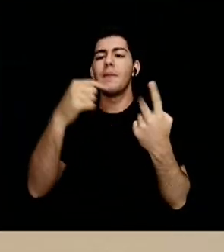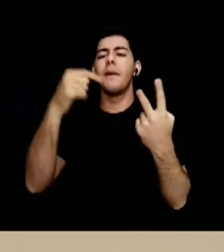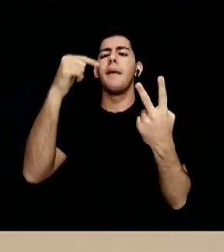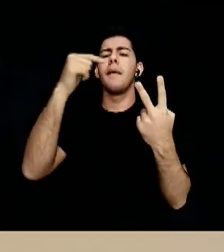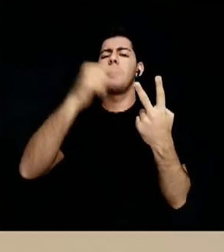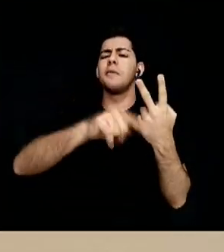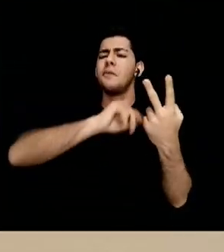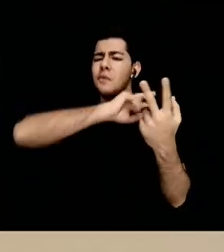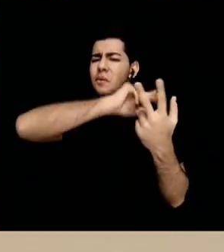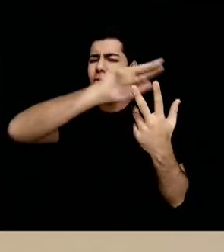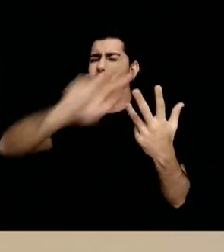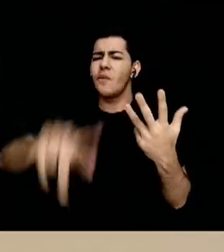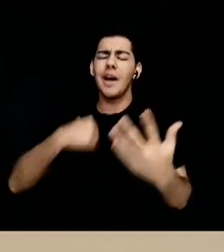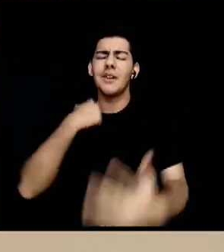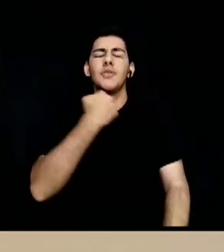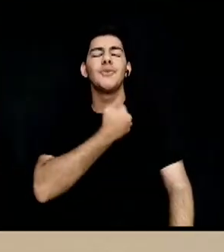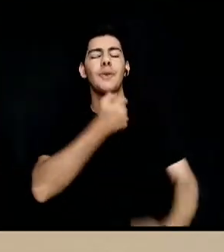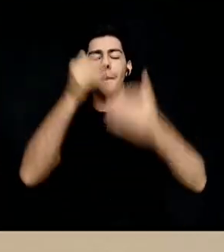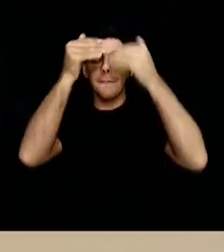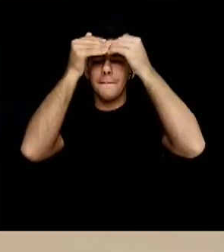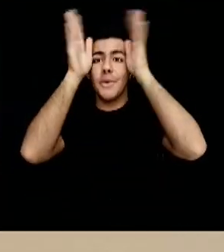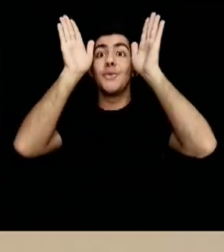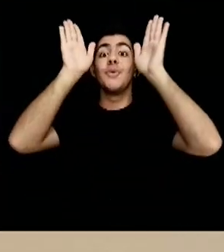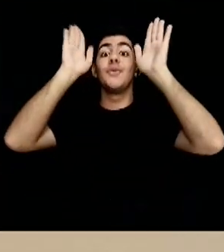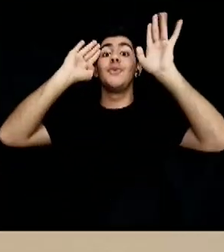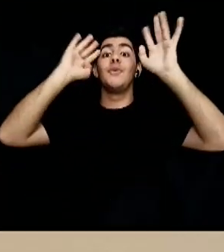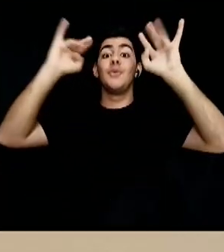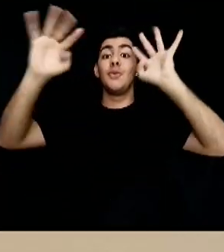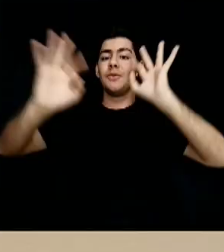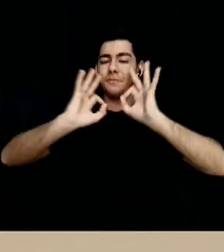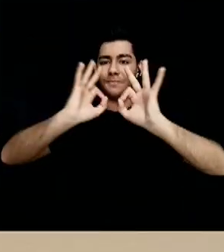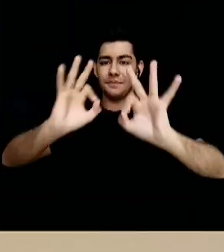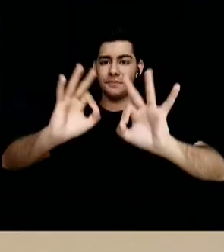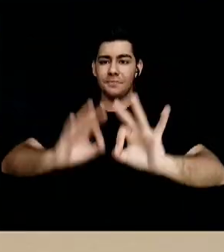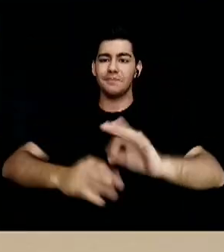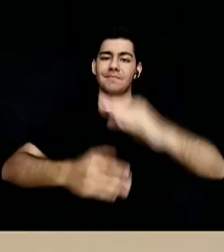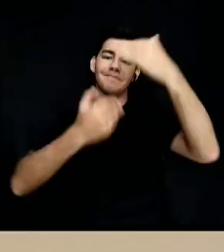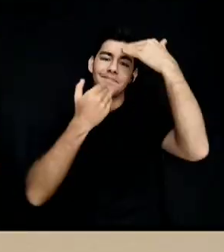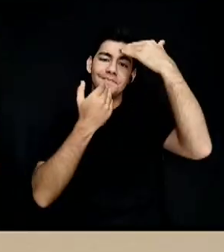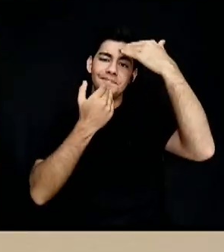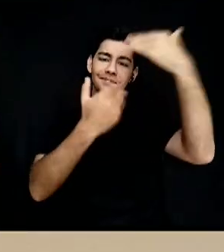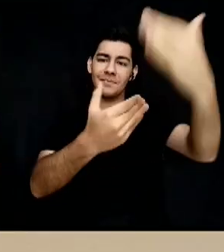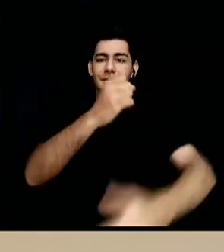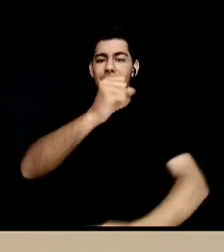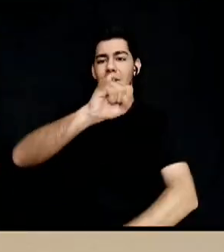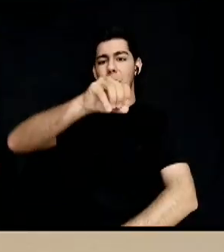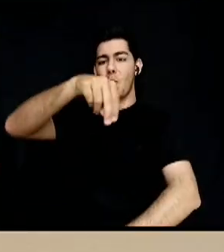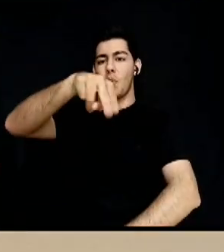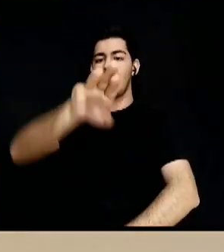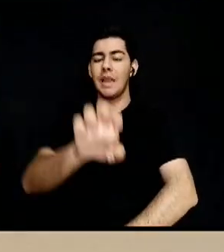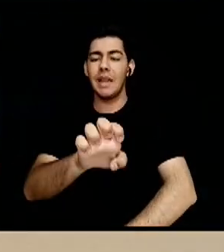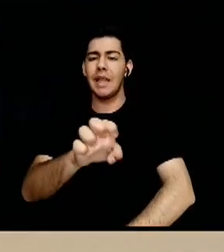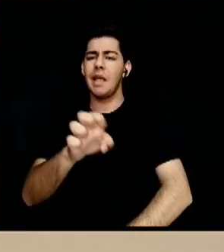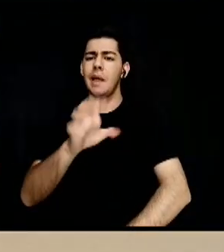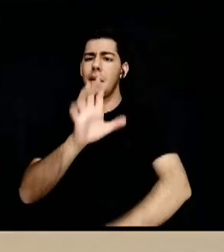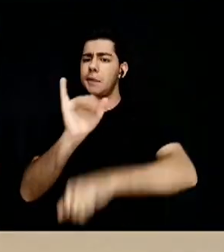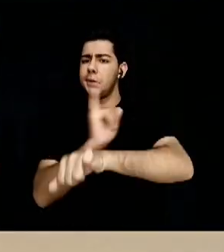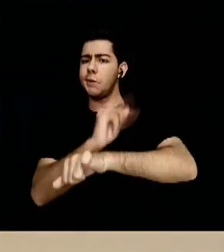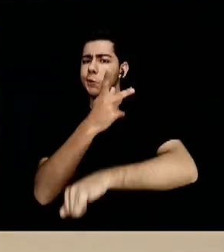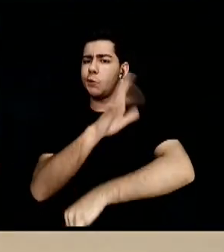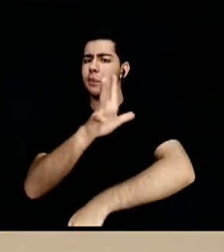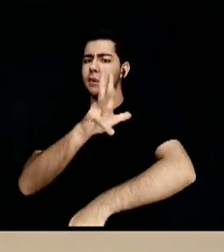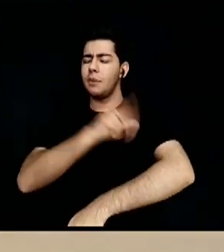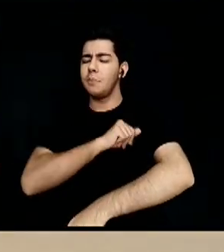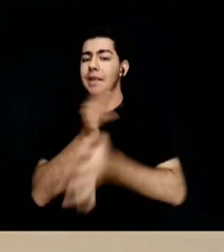aí a criatividade. É isso mesmo. Muito obrigada, Simone. Adorei sua técnica, simples e fica